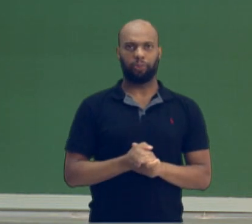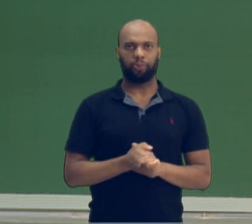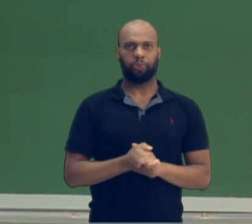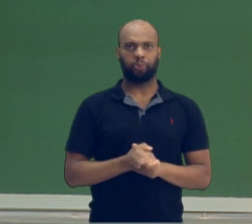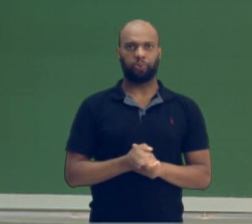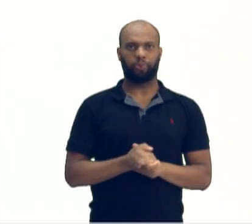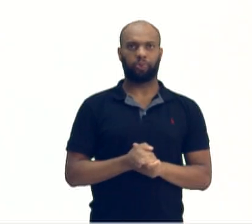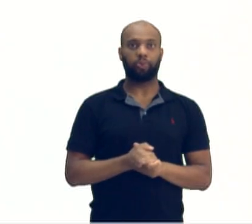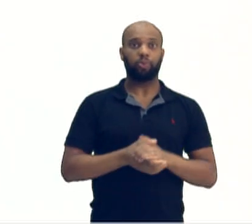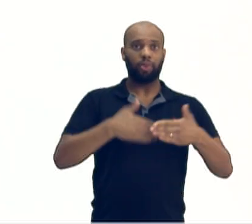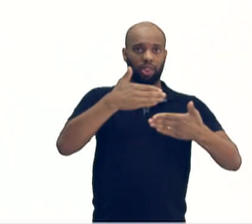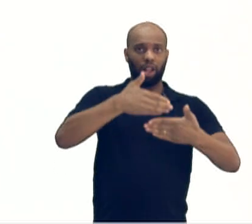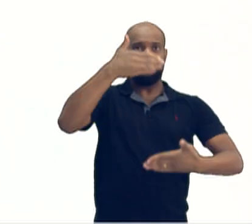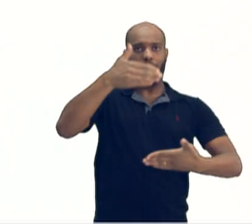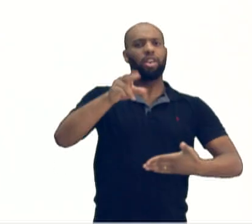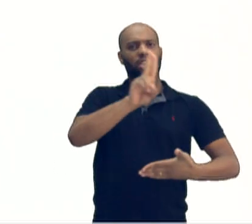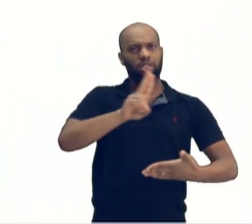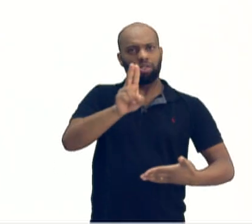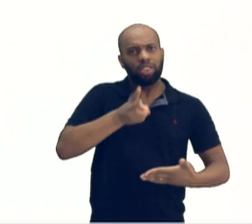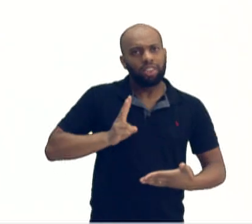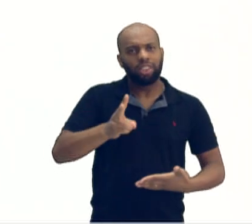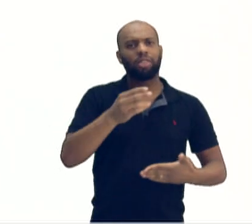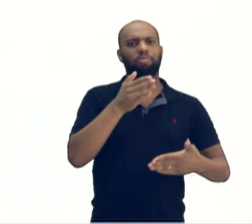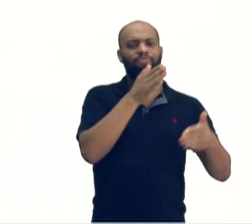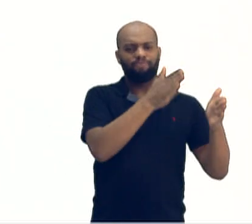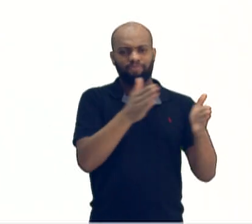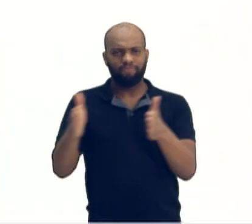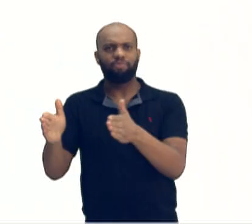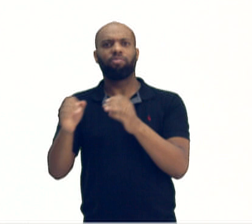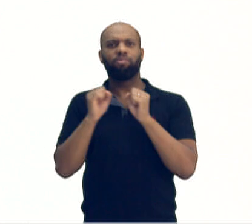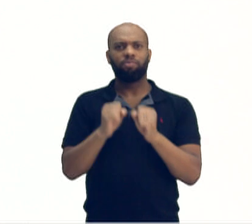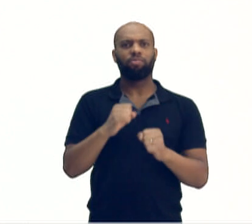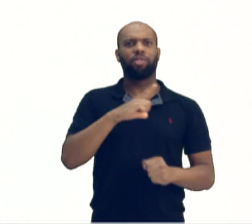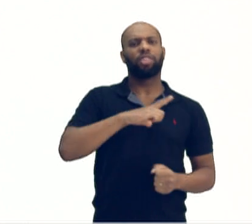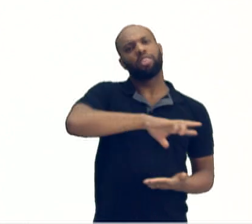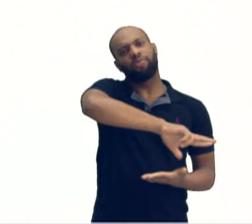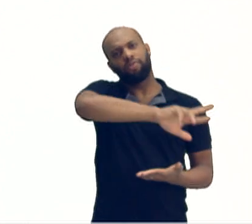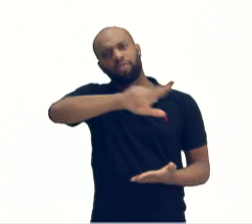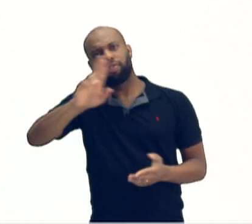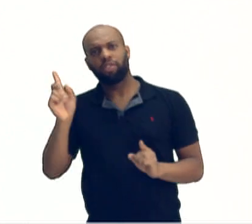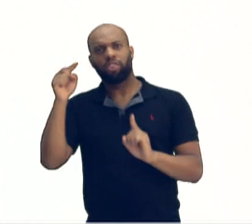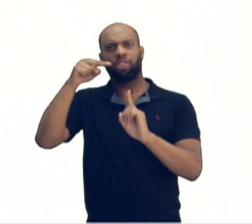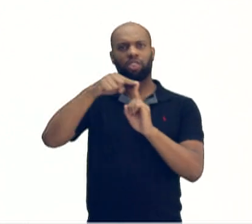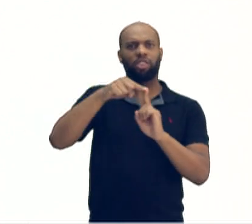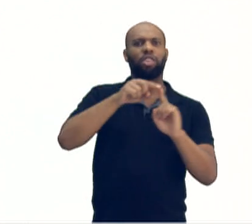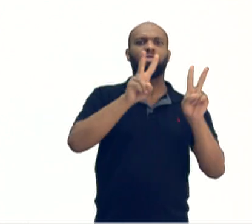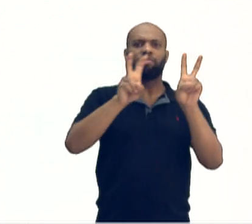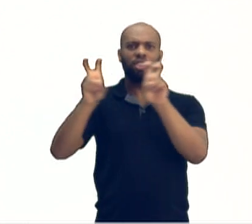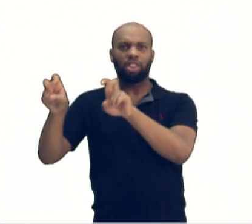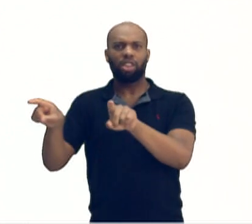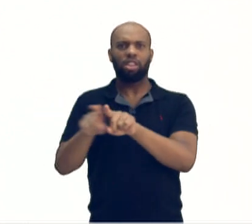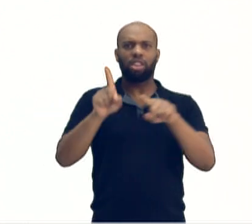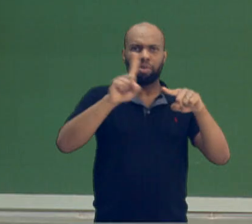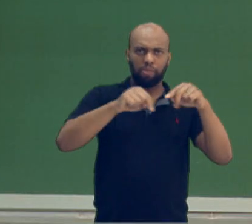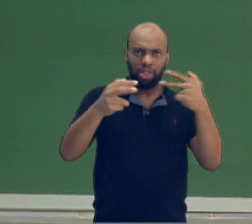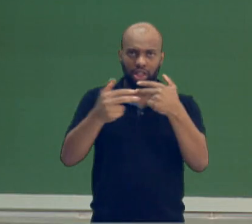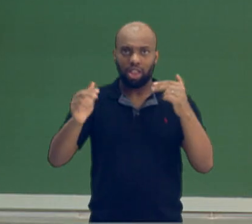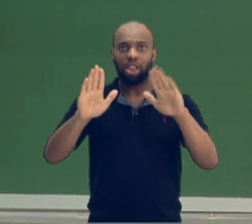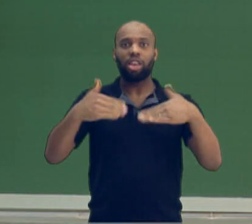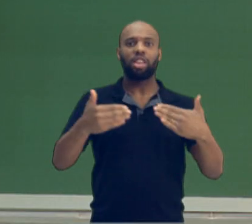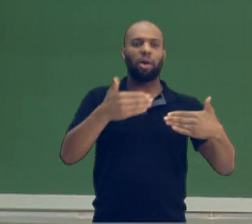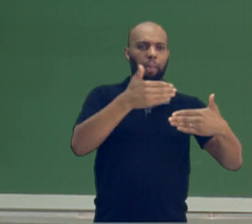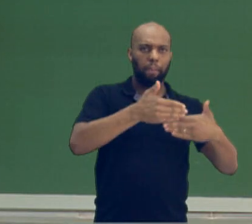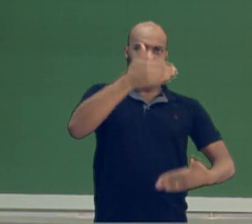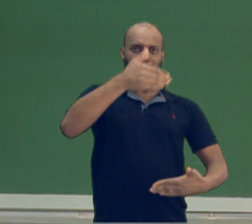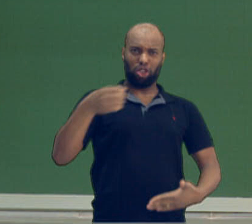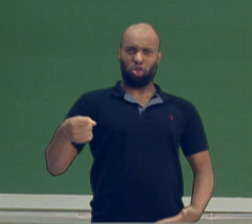A parede é um suporte utilizado em todas as épocas, podendo ter várias intenções, temas e materiais. Então, a parede não é um